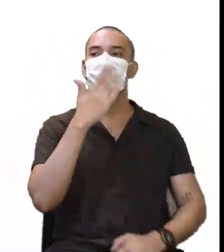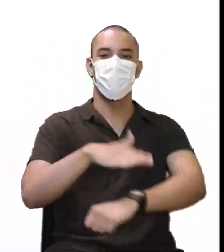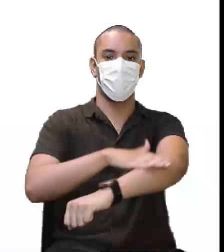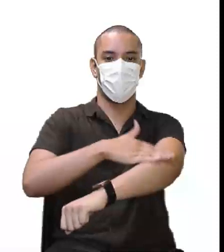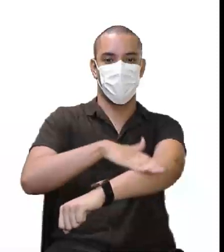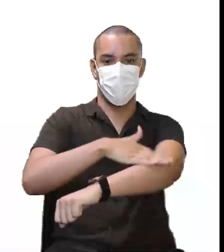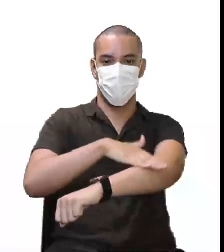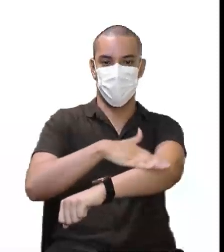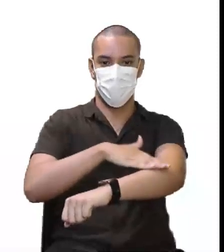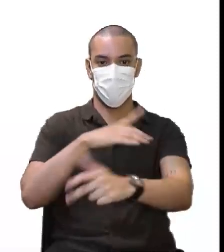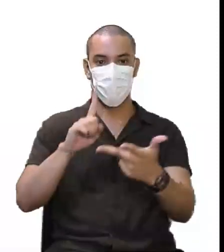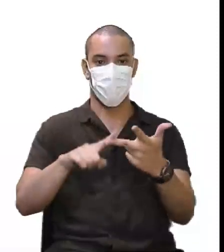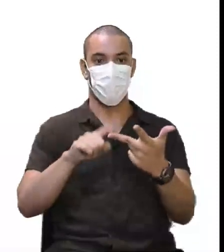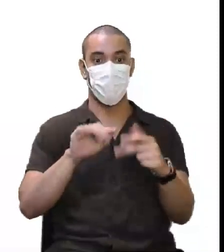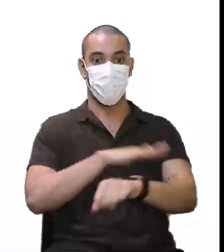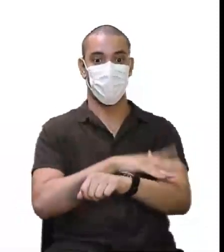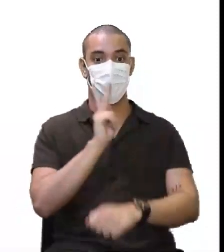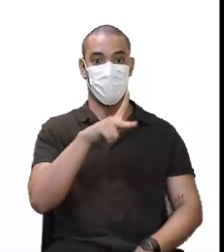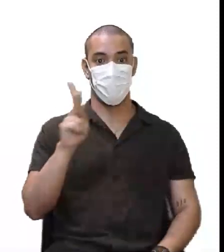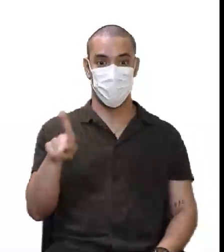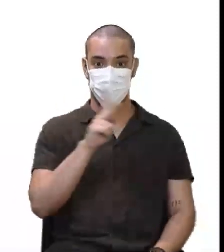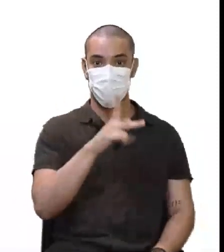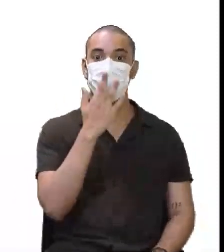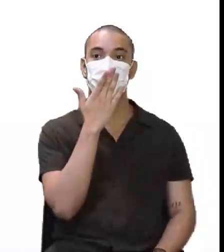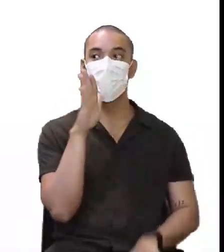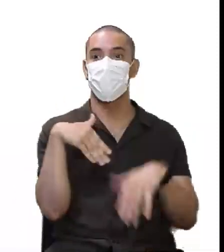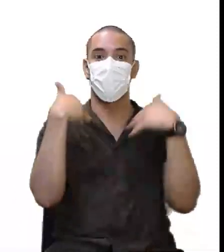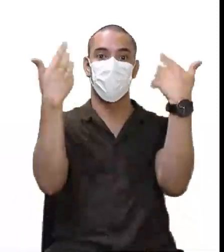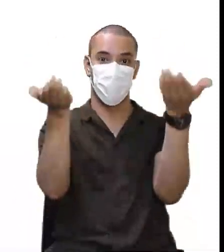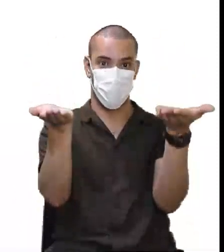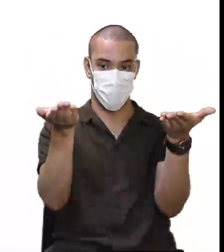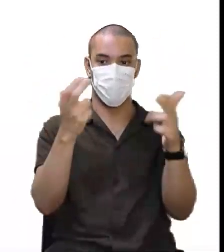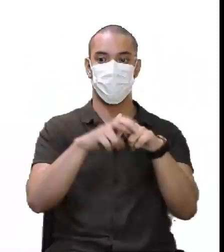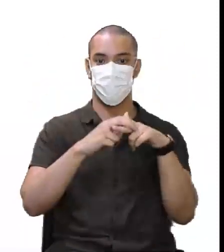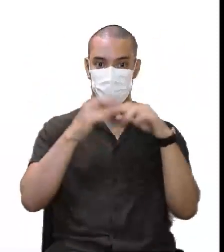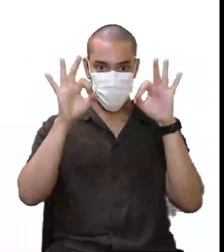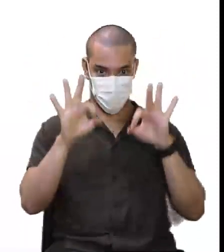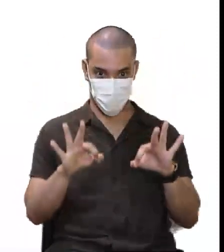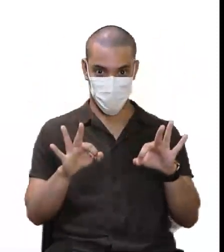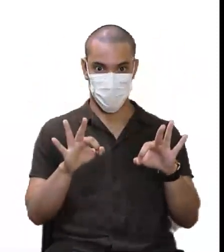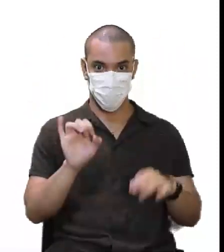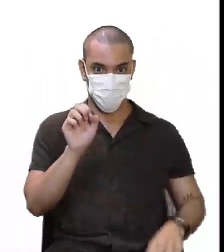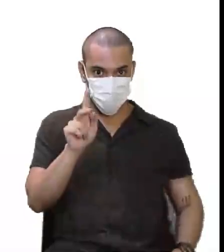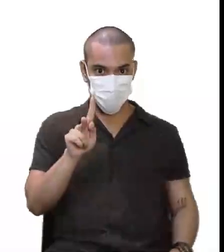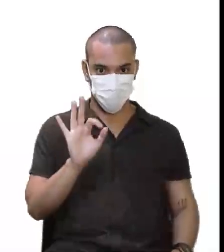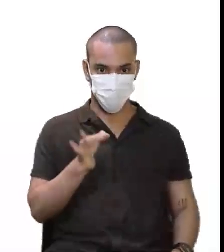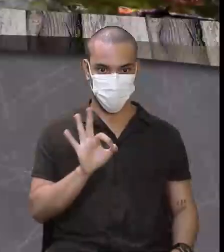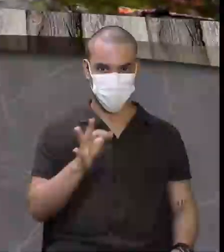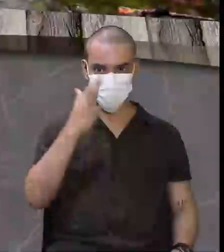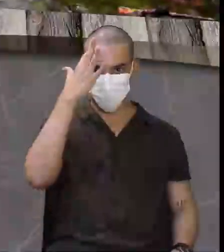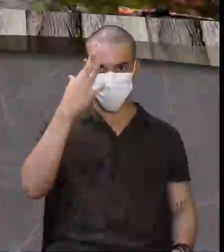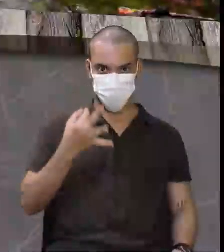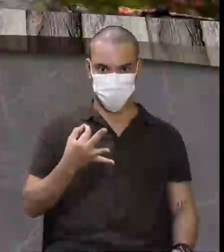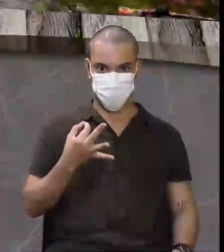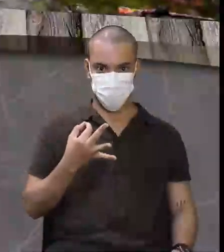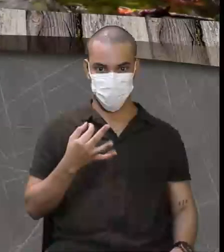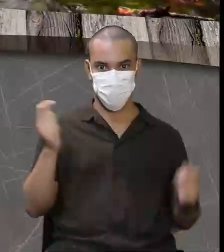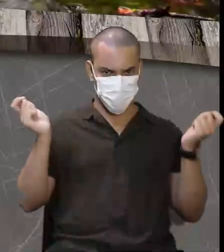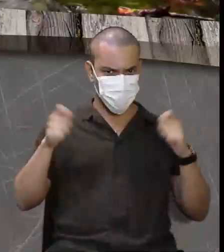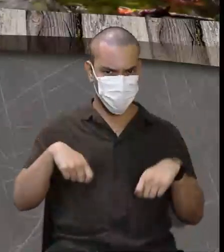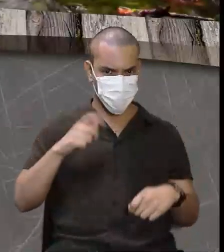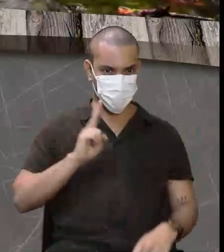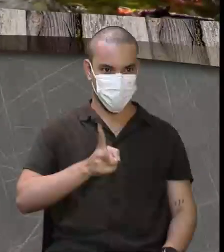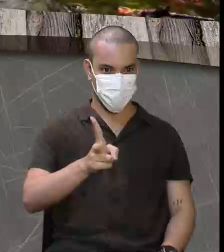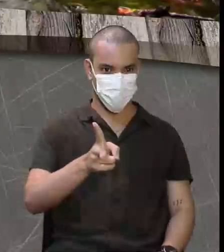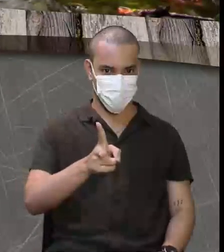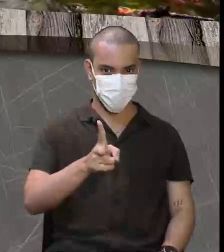do Vitor, cor da pele da Prof. Tabita, tá bom? E é isso aí. Ok, tudo entendido aí? Dá pra gente